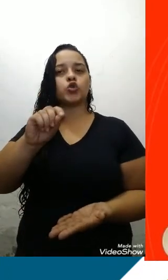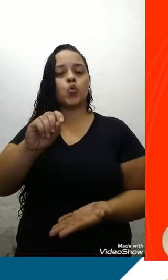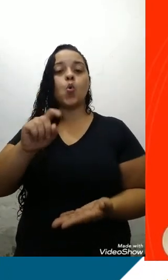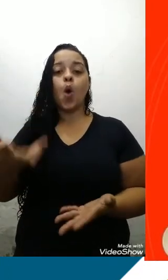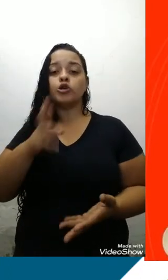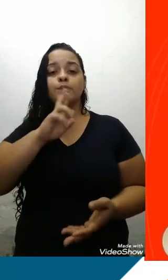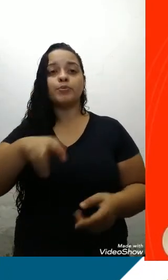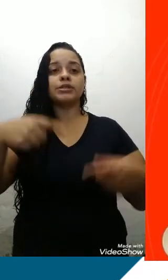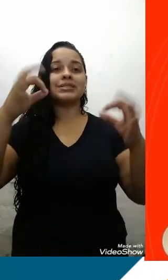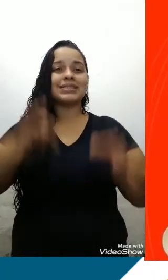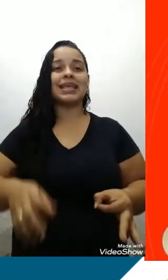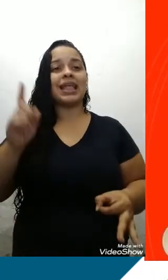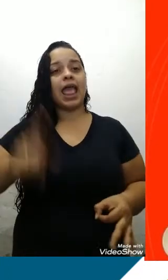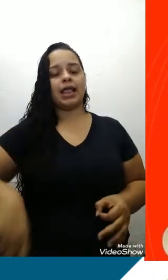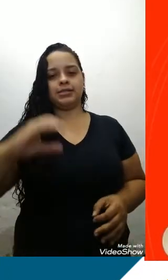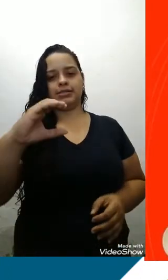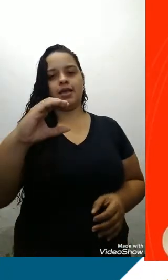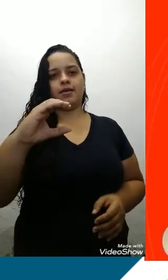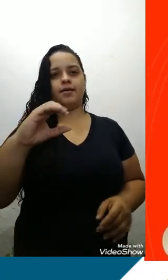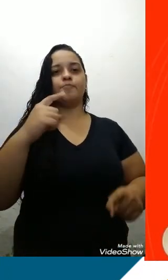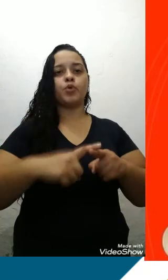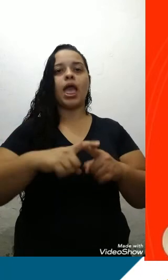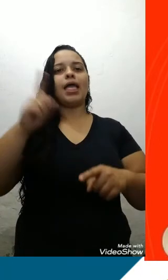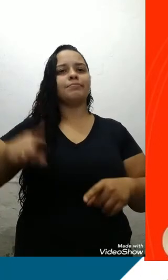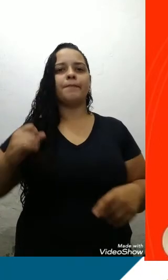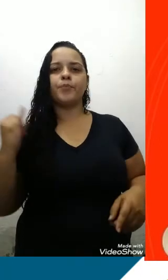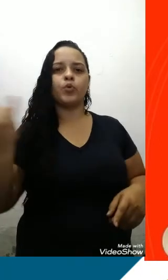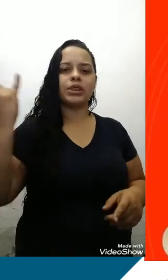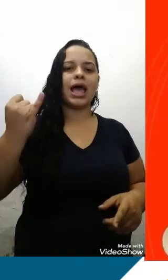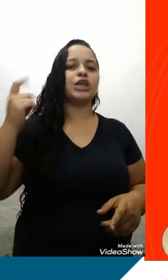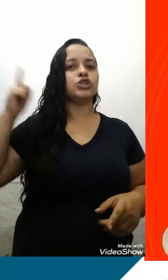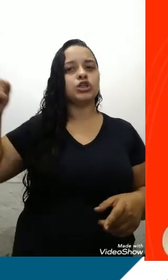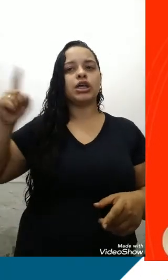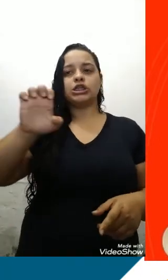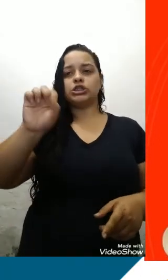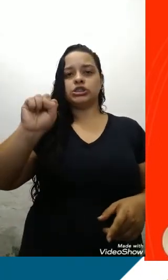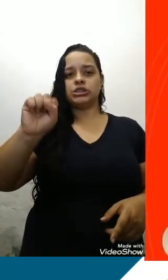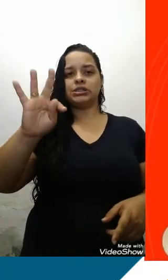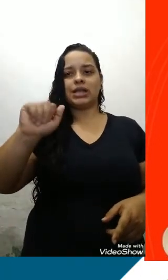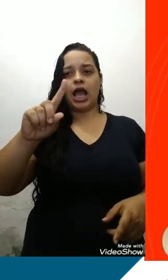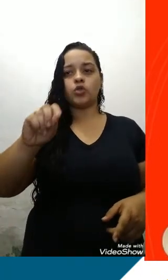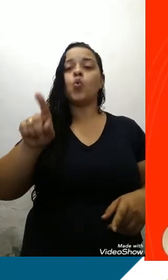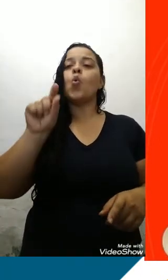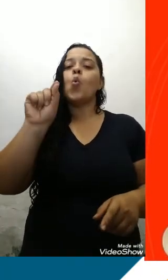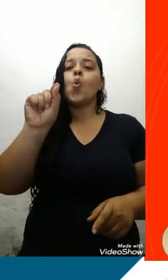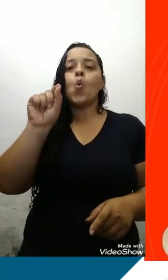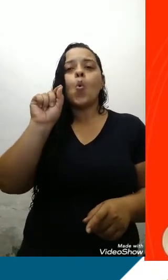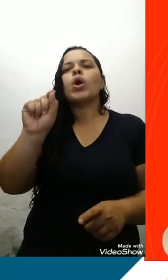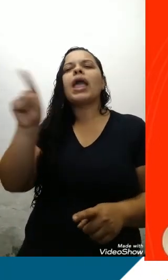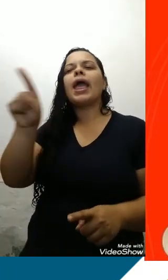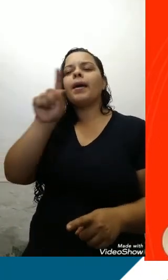a resposta correta é a letra C. A essencial presença do Estado e o protecionismo alfandegário. O que é o